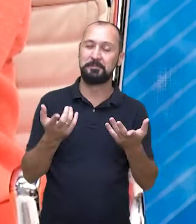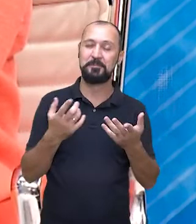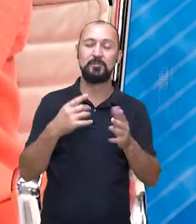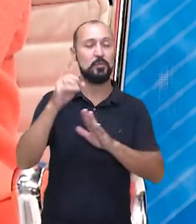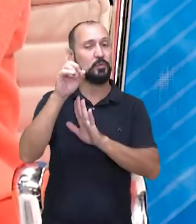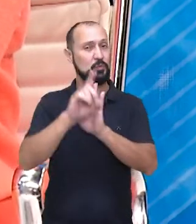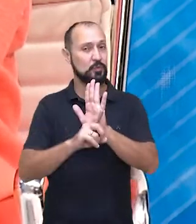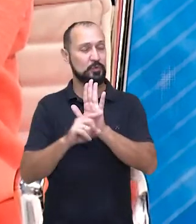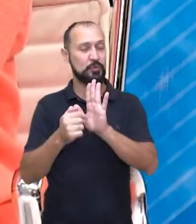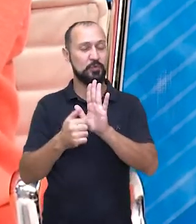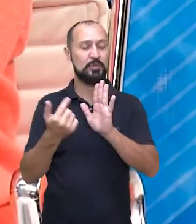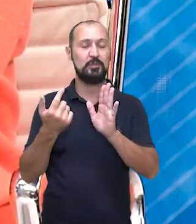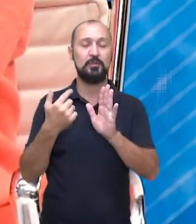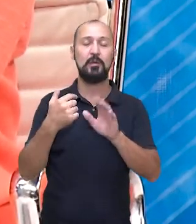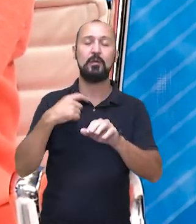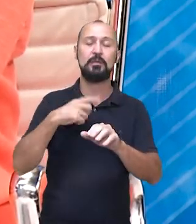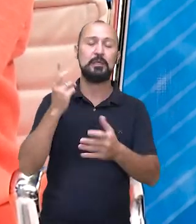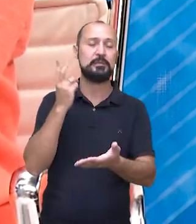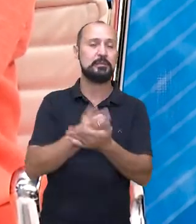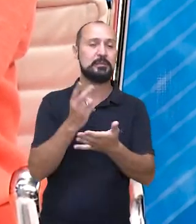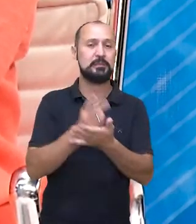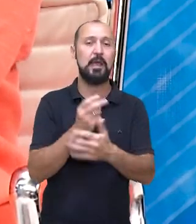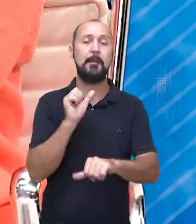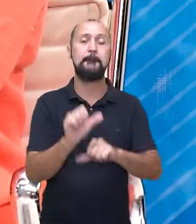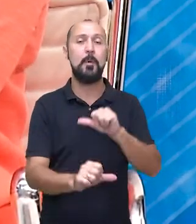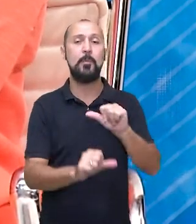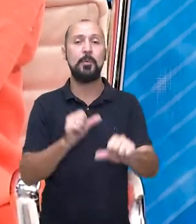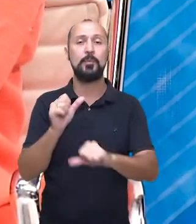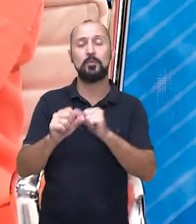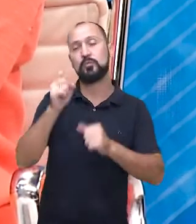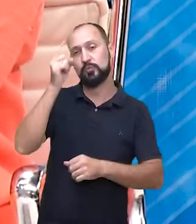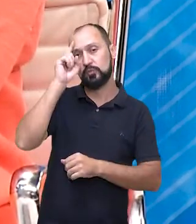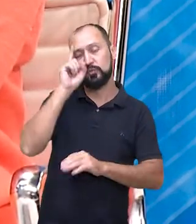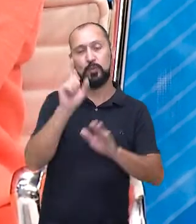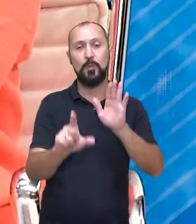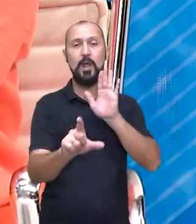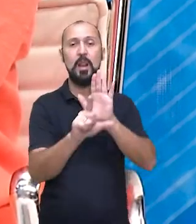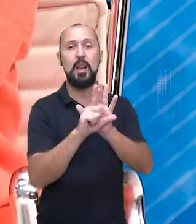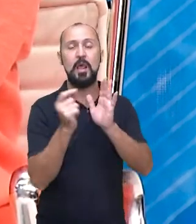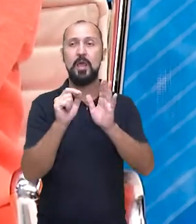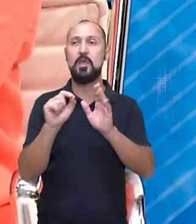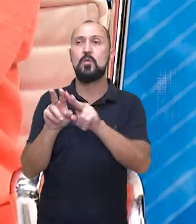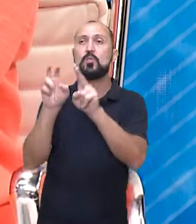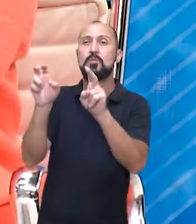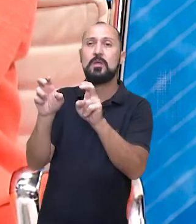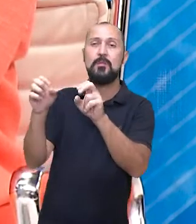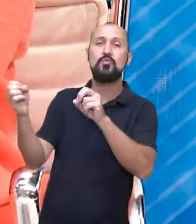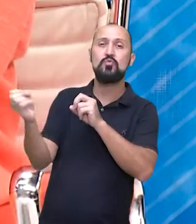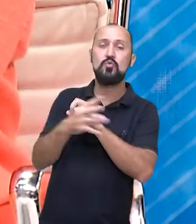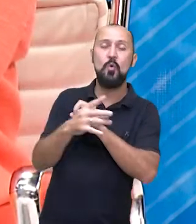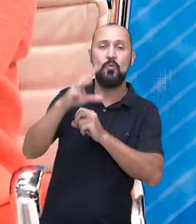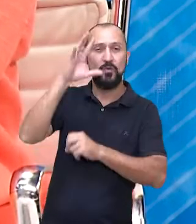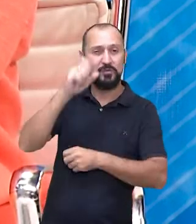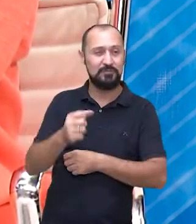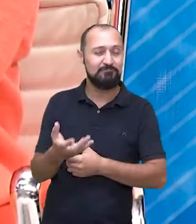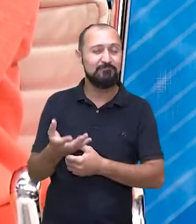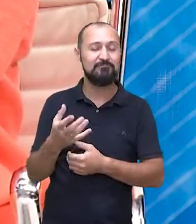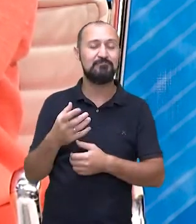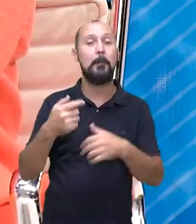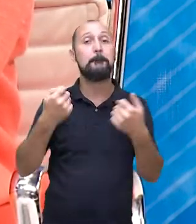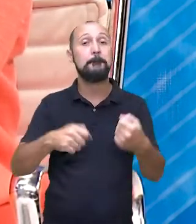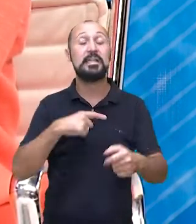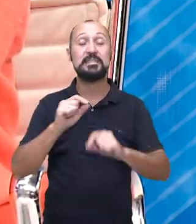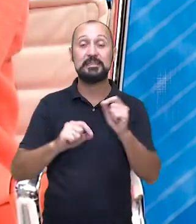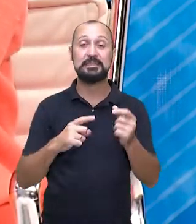gente sabe que o direito como a gente falou no início né Ele vive em constante mutação todo dia Bom dia jurisprudência